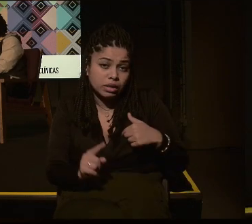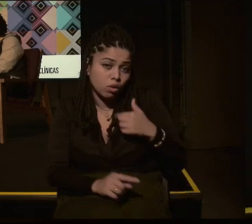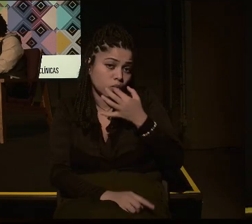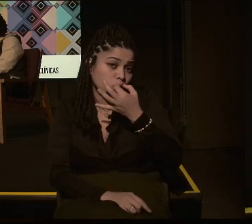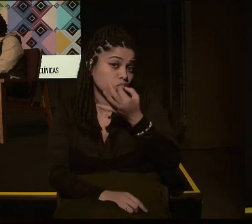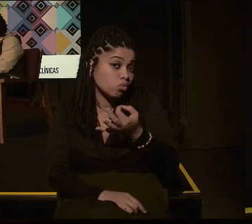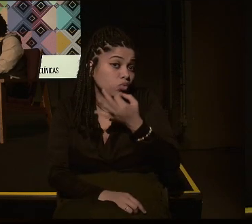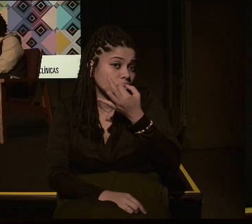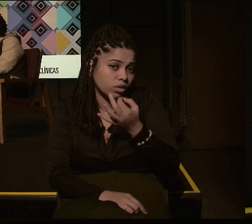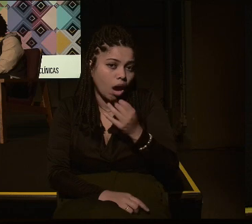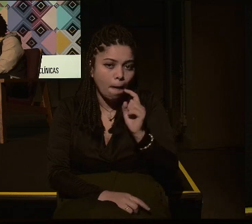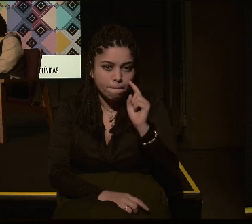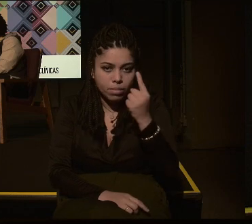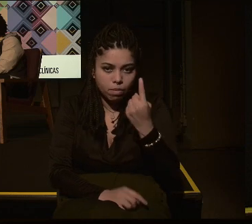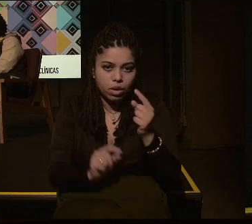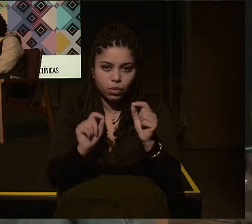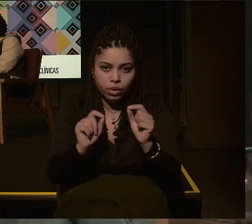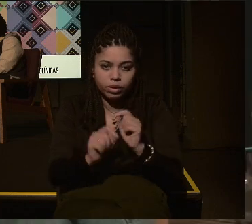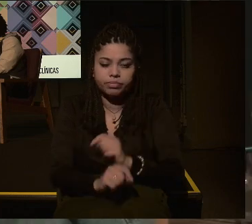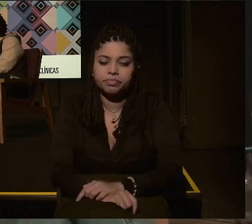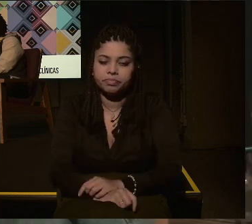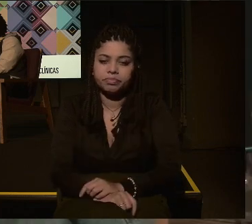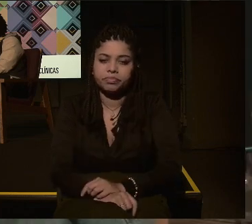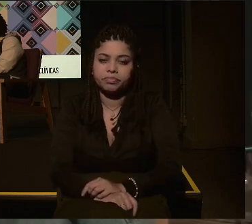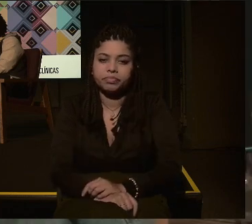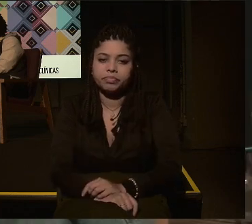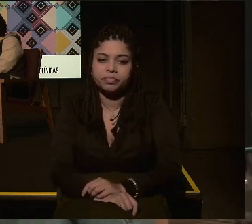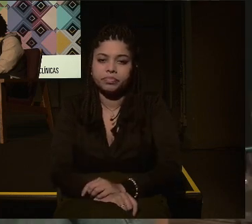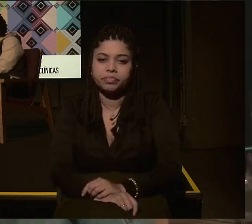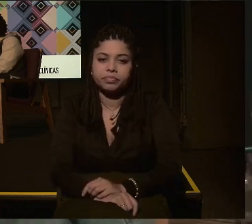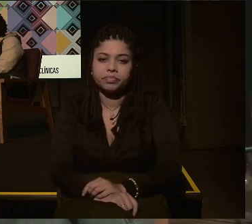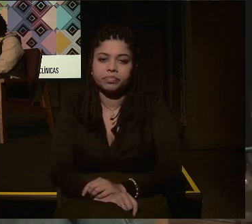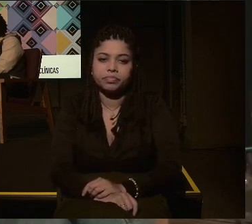partir do primeiro ponto, que é a racialização,